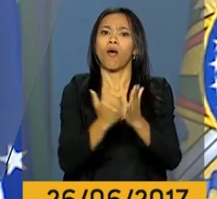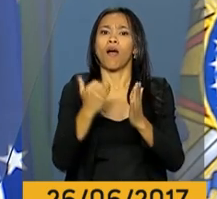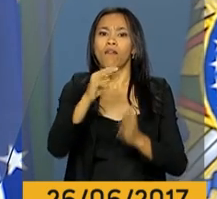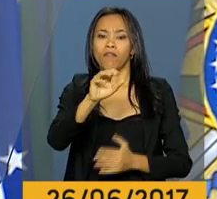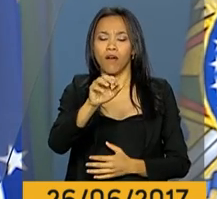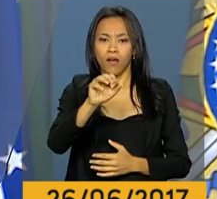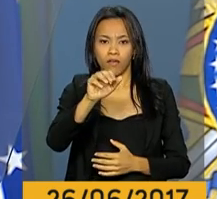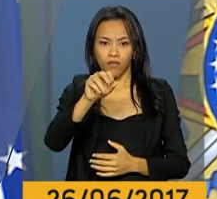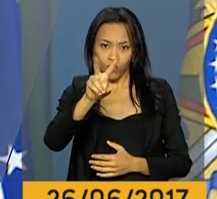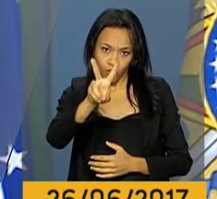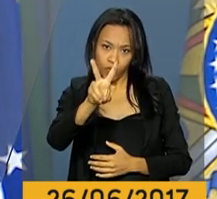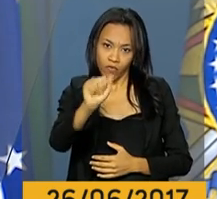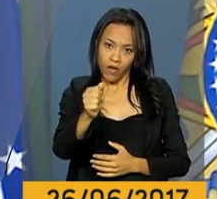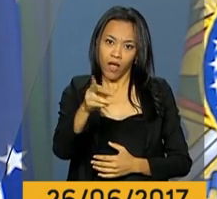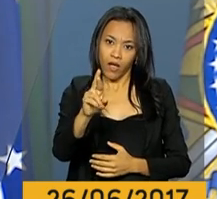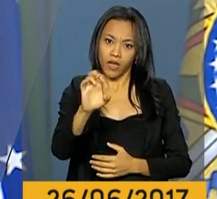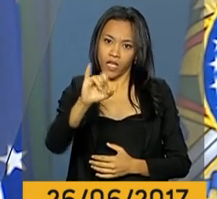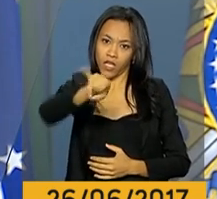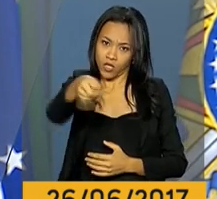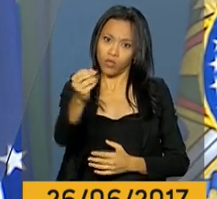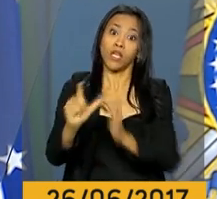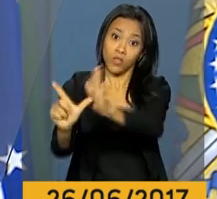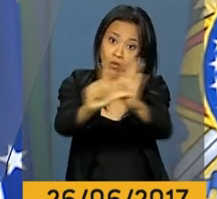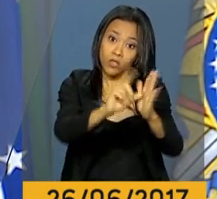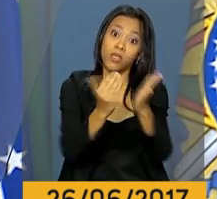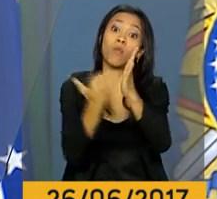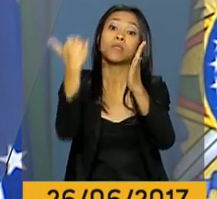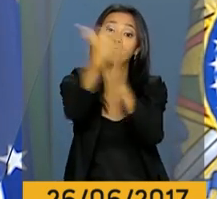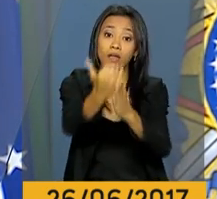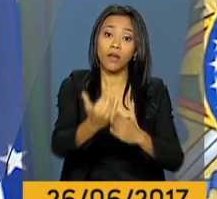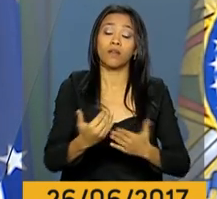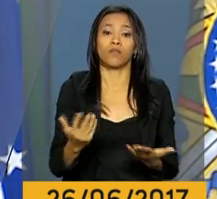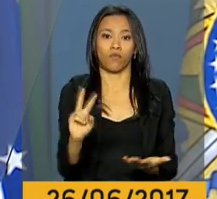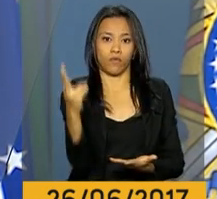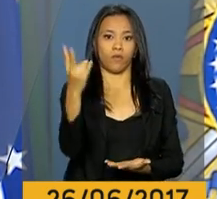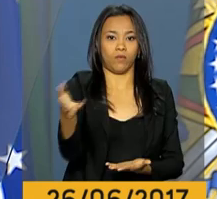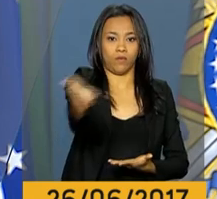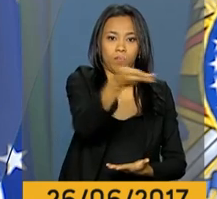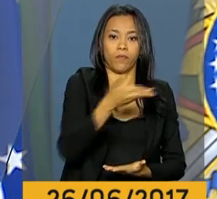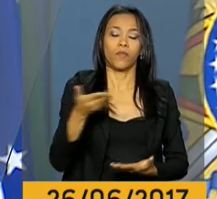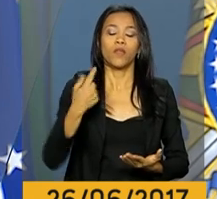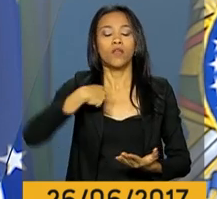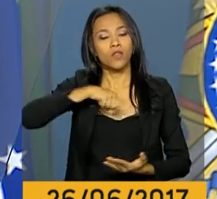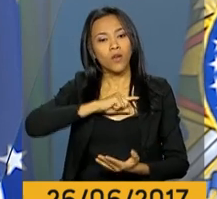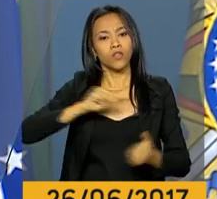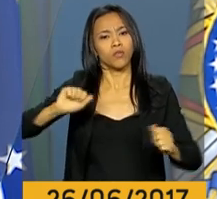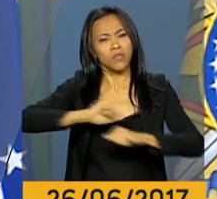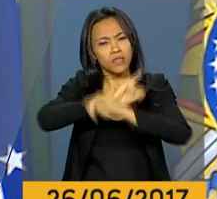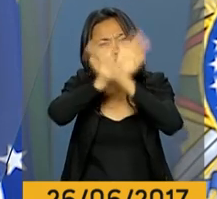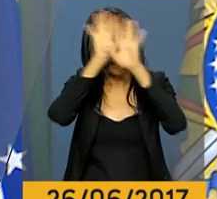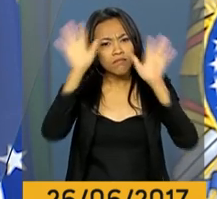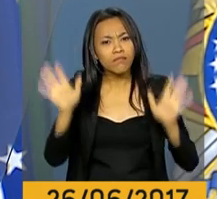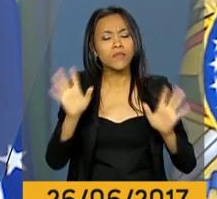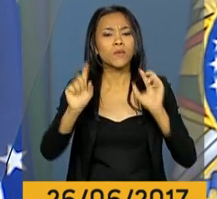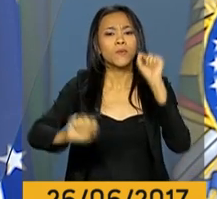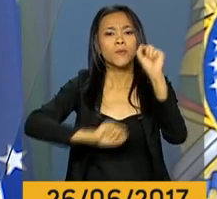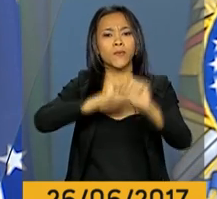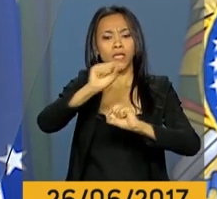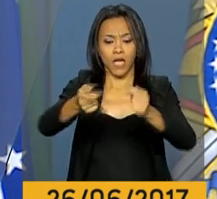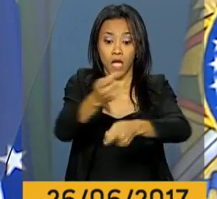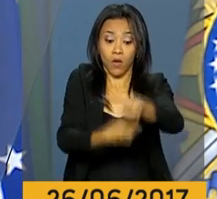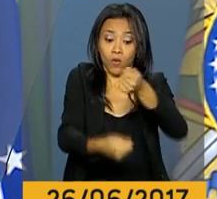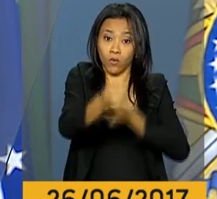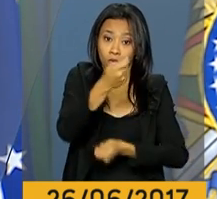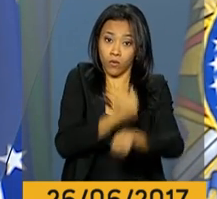significativamente e e nós estamos na verdade introduzindo né Eh absoluta transparência na economia eh